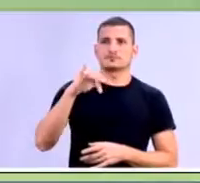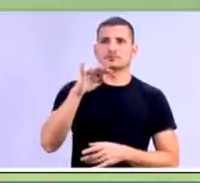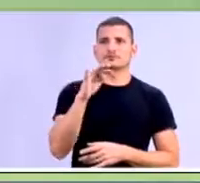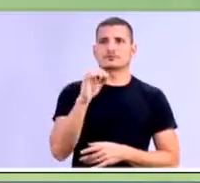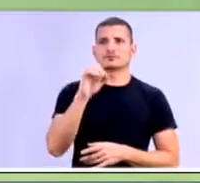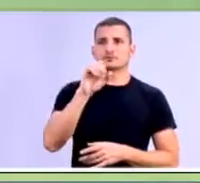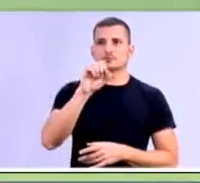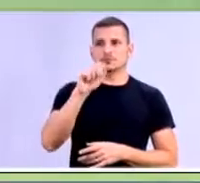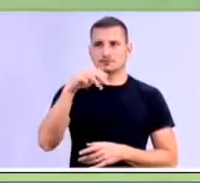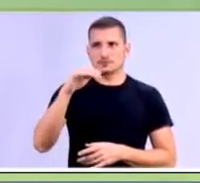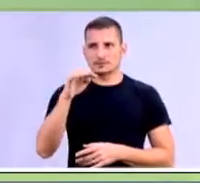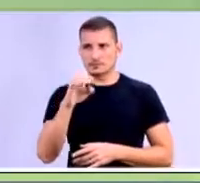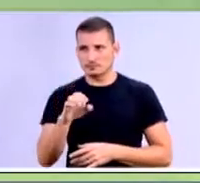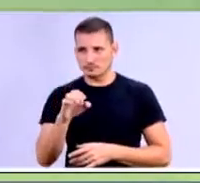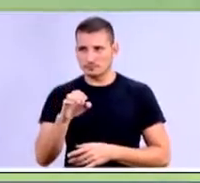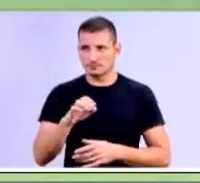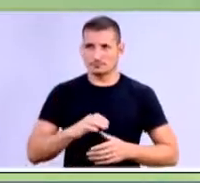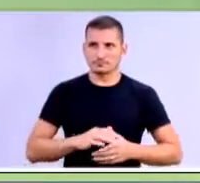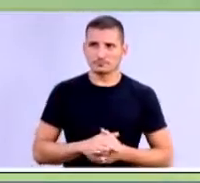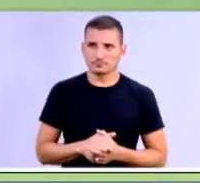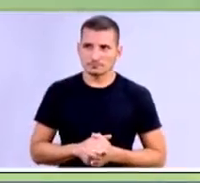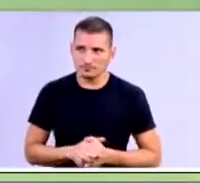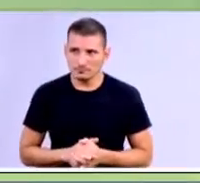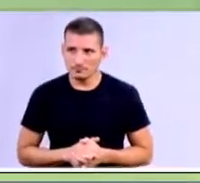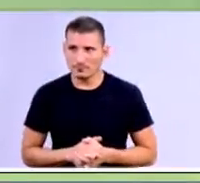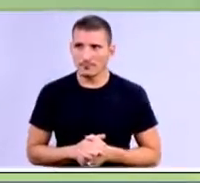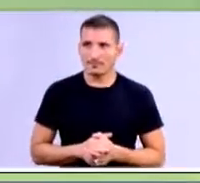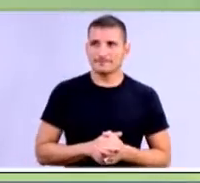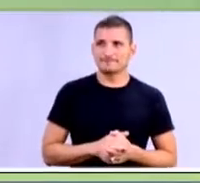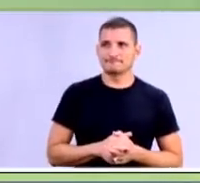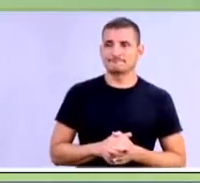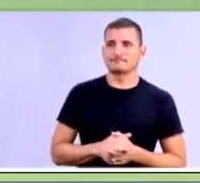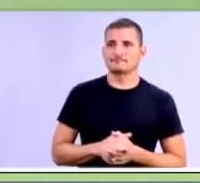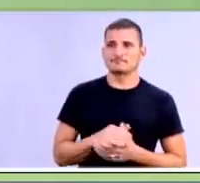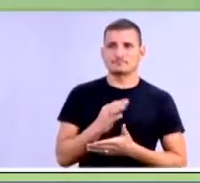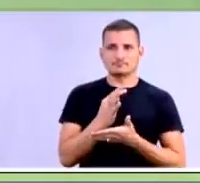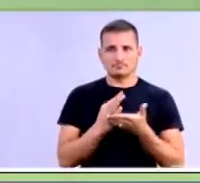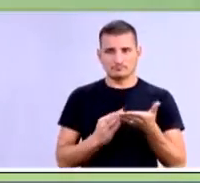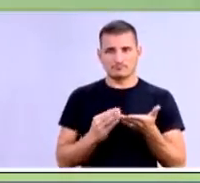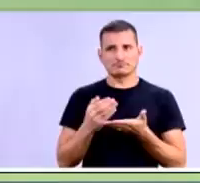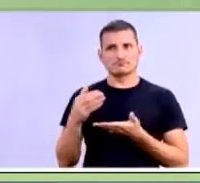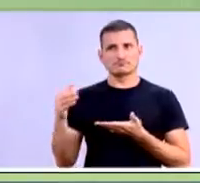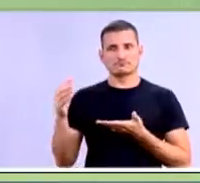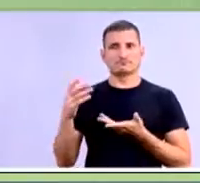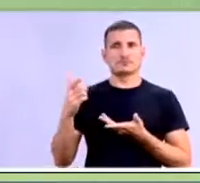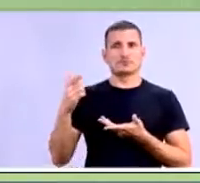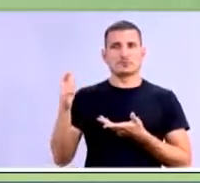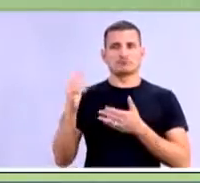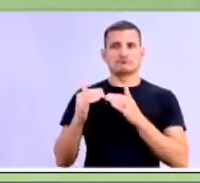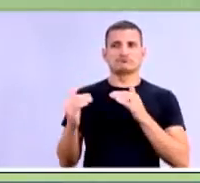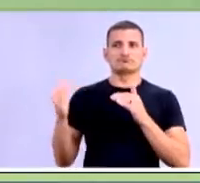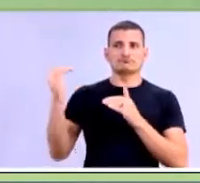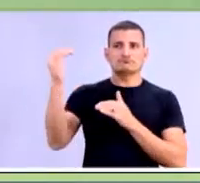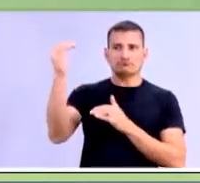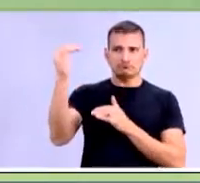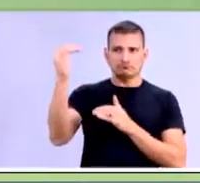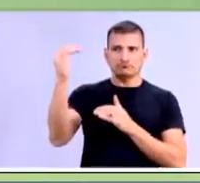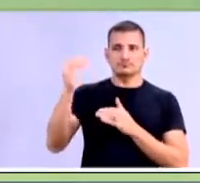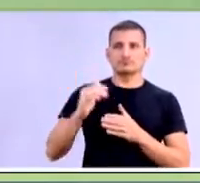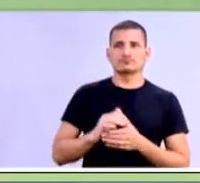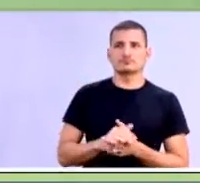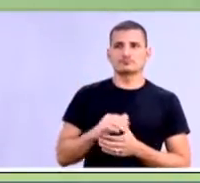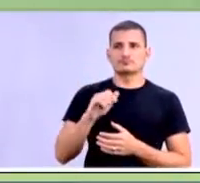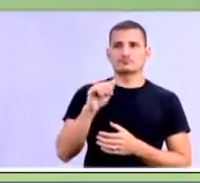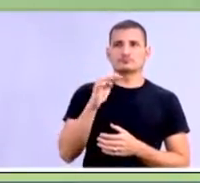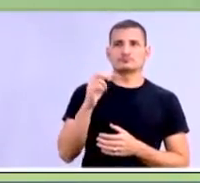Respeitosamente, quando você vai enviar um texto para autoridades superiores ao cargo que você exerce,